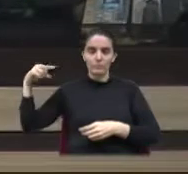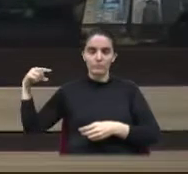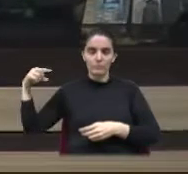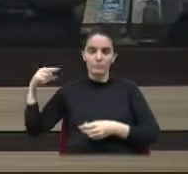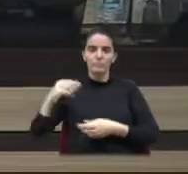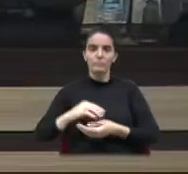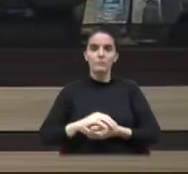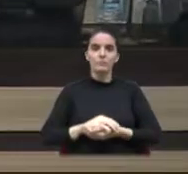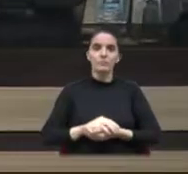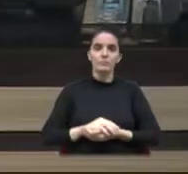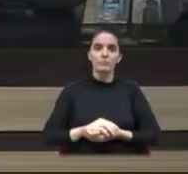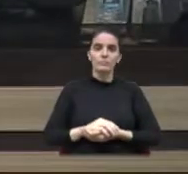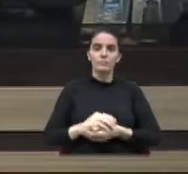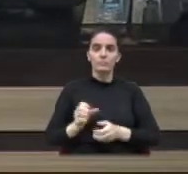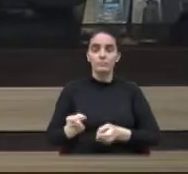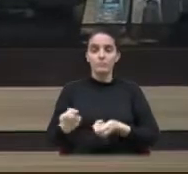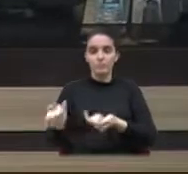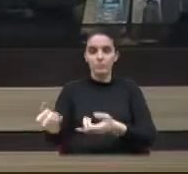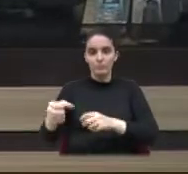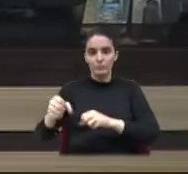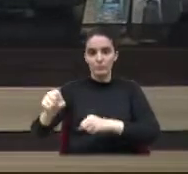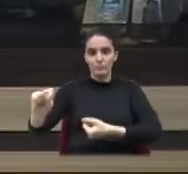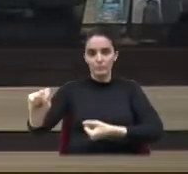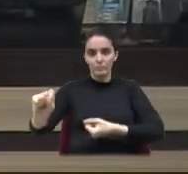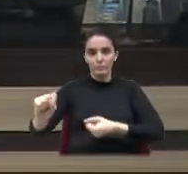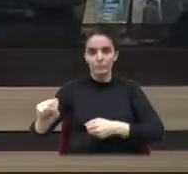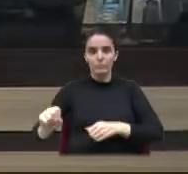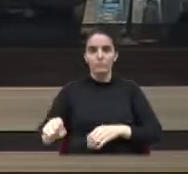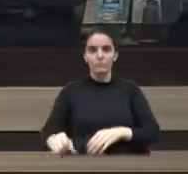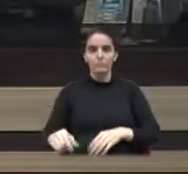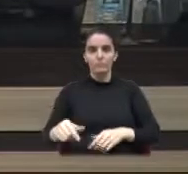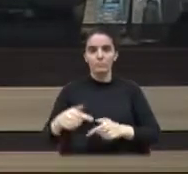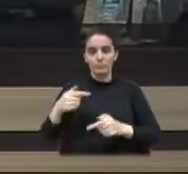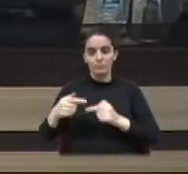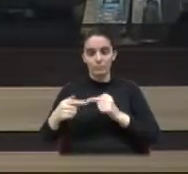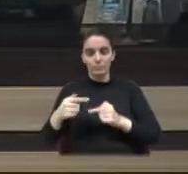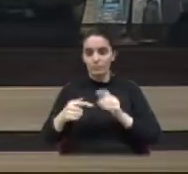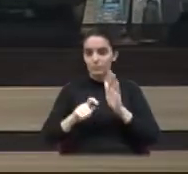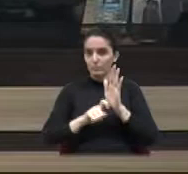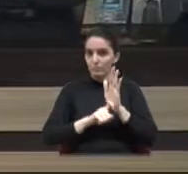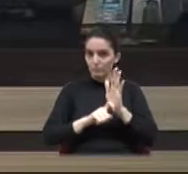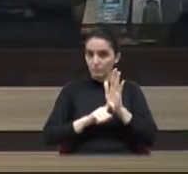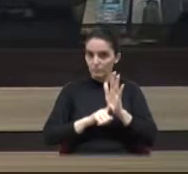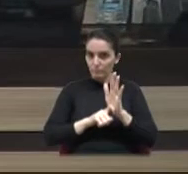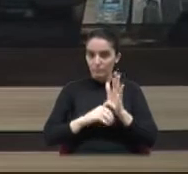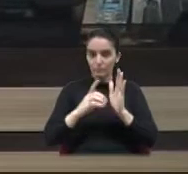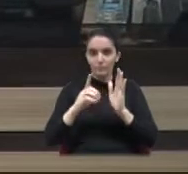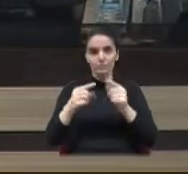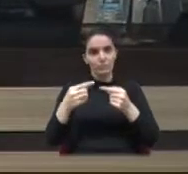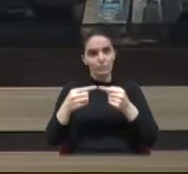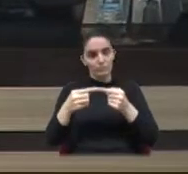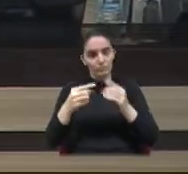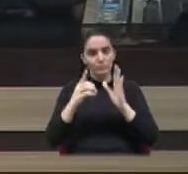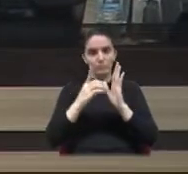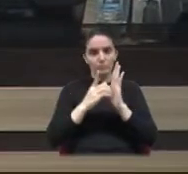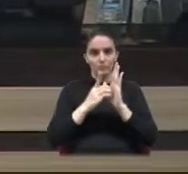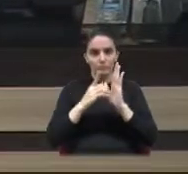da Costa, que concede o diploma de atuação na política sobre drogas, nos termos do decreto legislativo